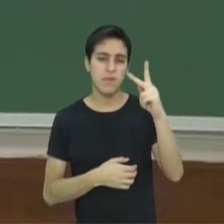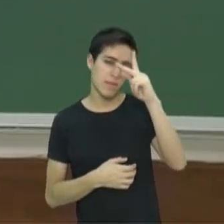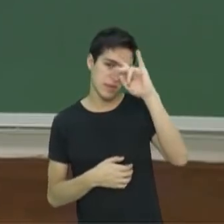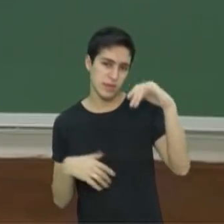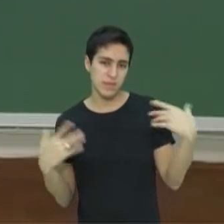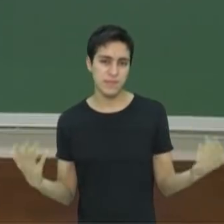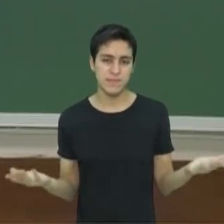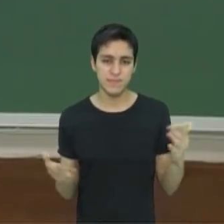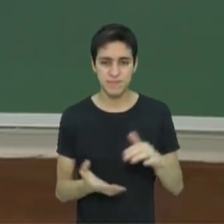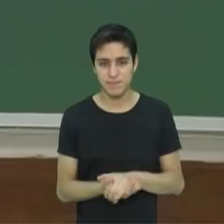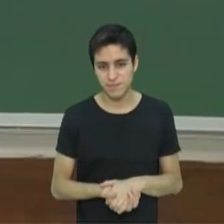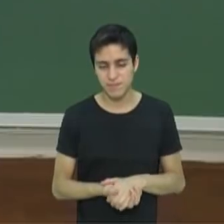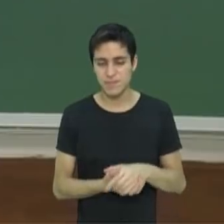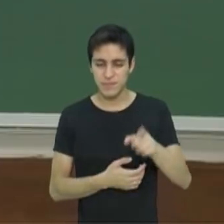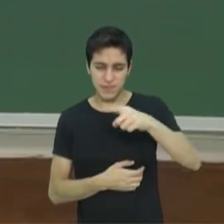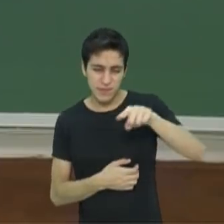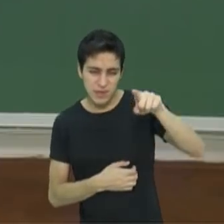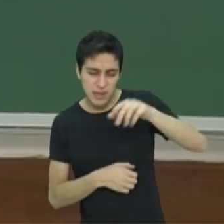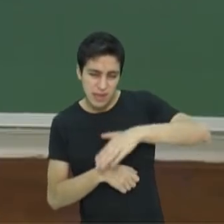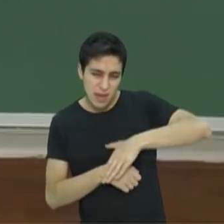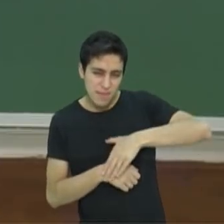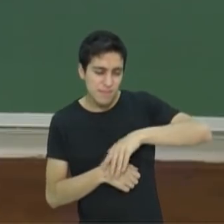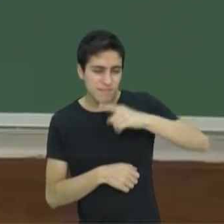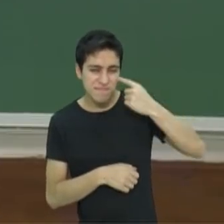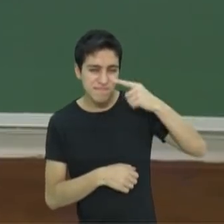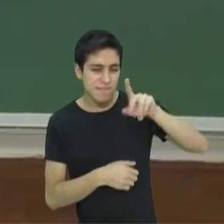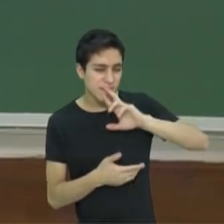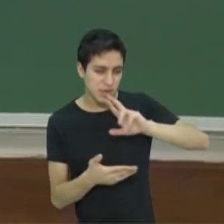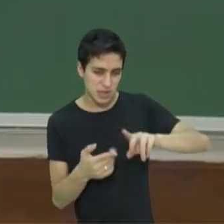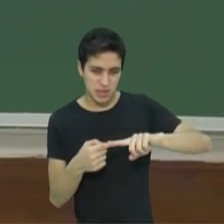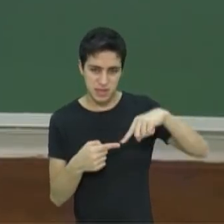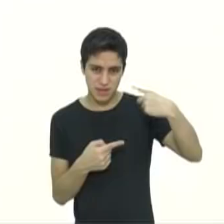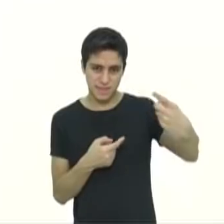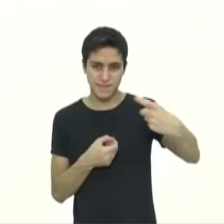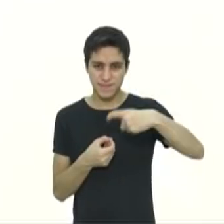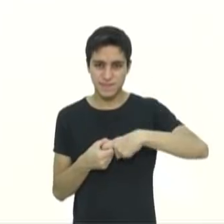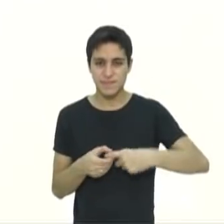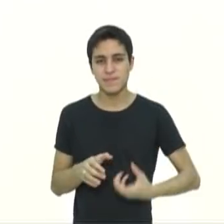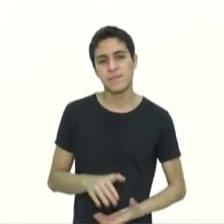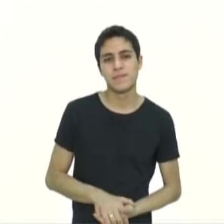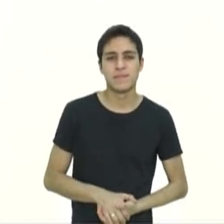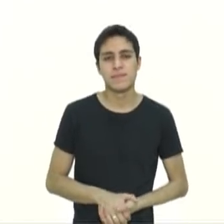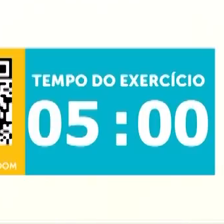Haiti? Vocês têm uns minutinhos aí para responder e já retornamos.